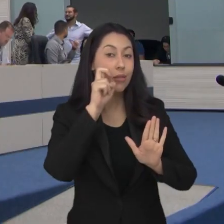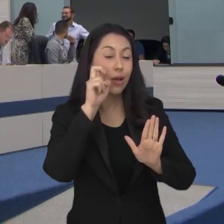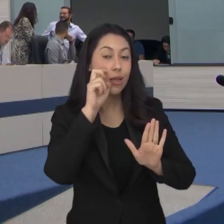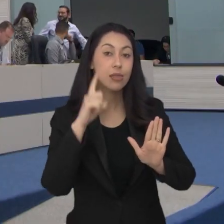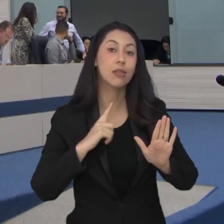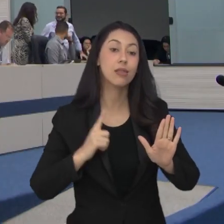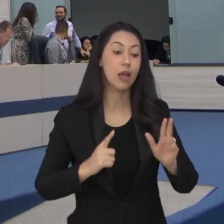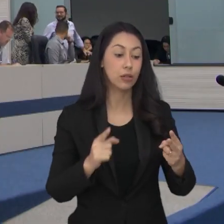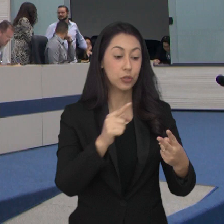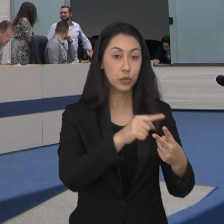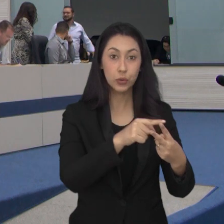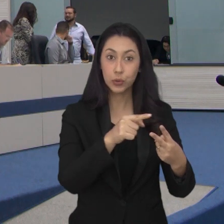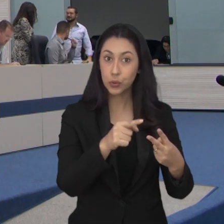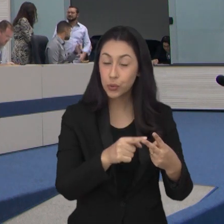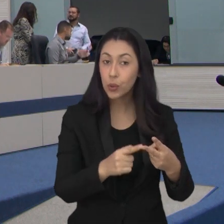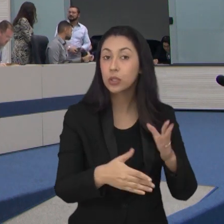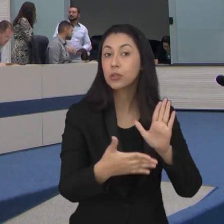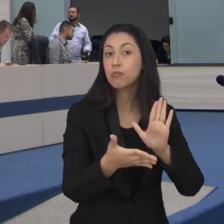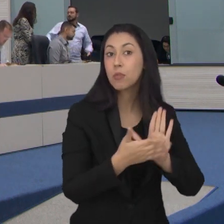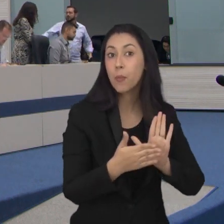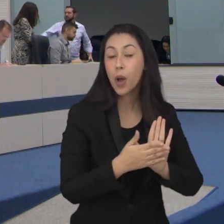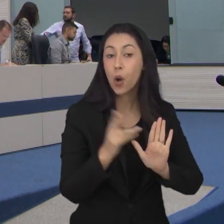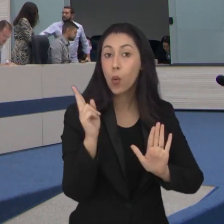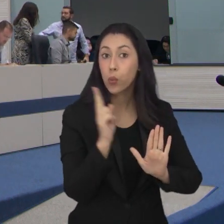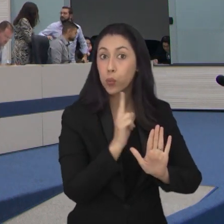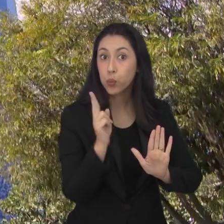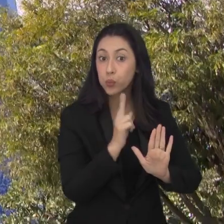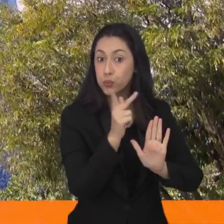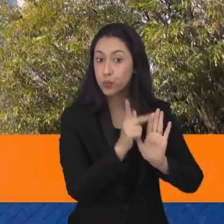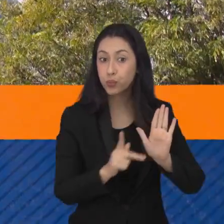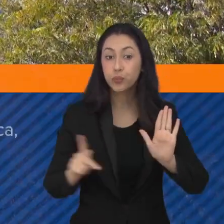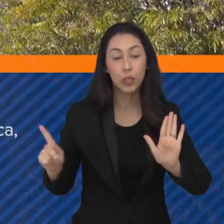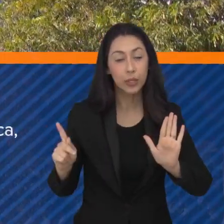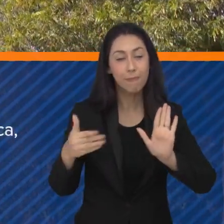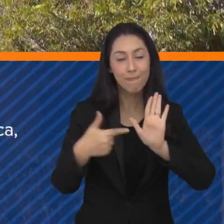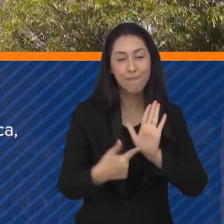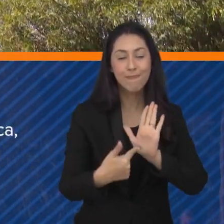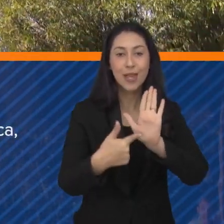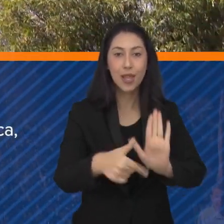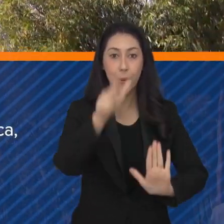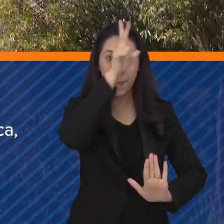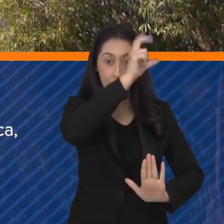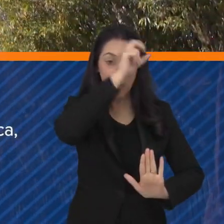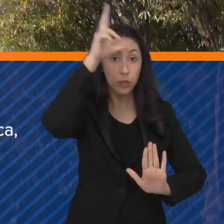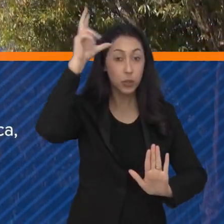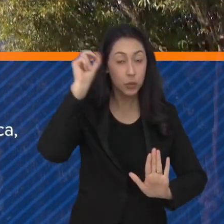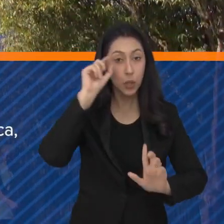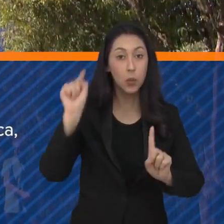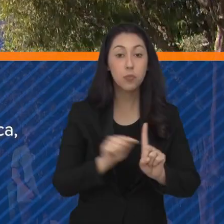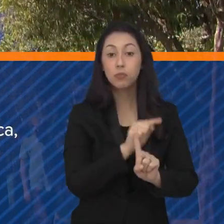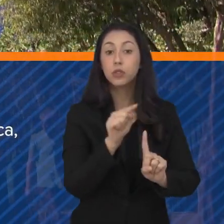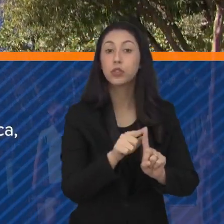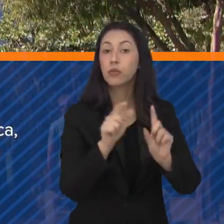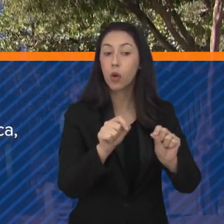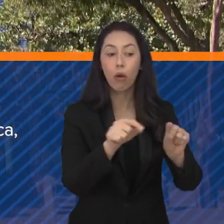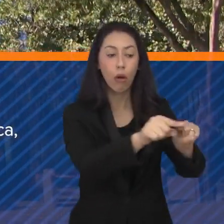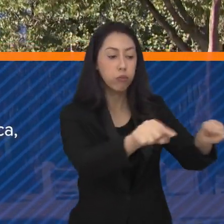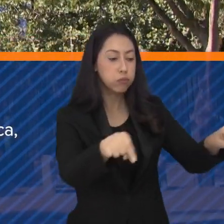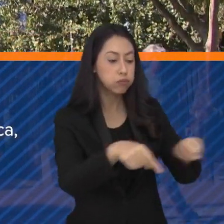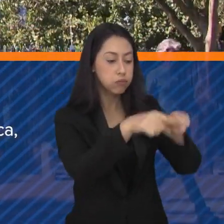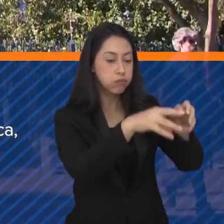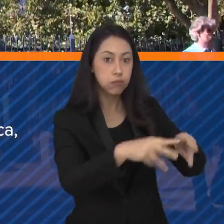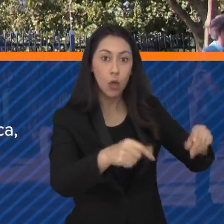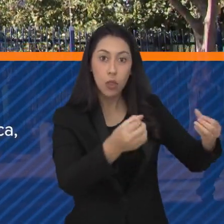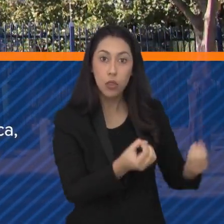quinta estão duas propostas que correm em rito urgente. Apresentadas pela Prefeitura, as matérias prevêem a doação de um